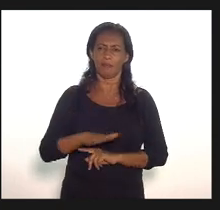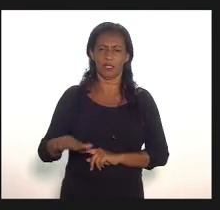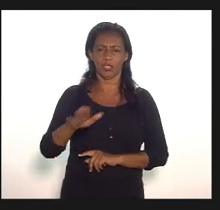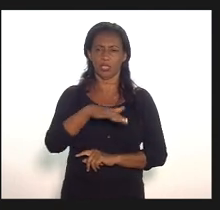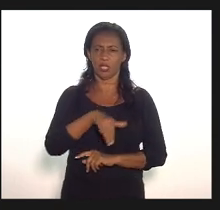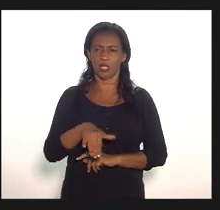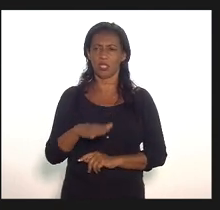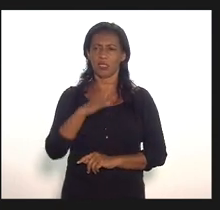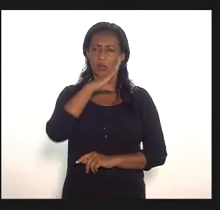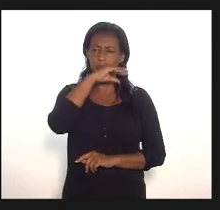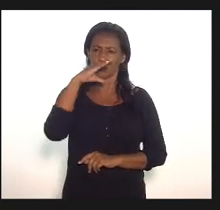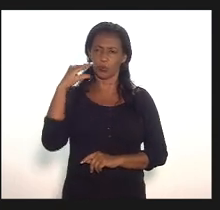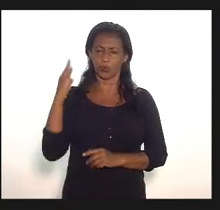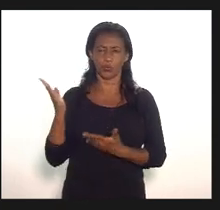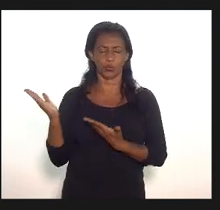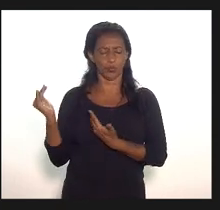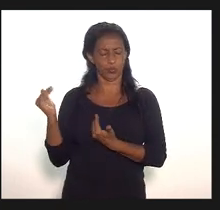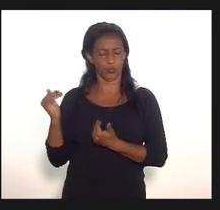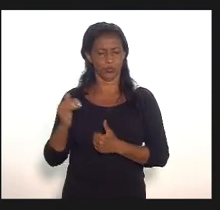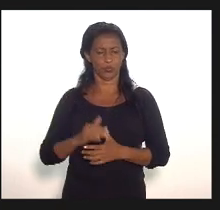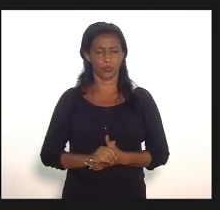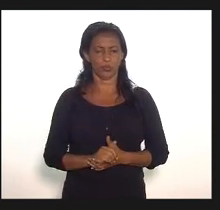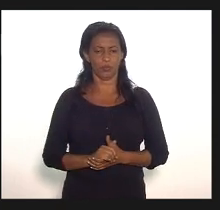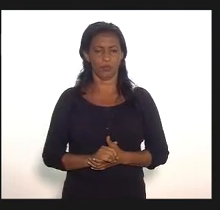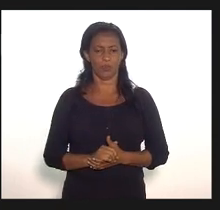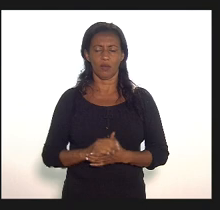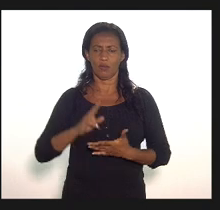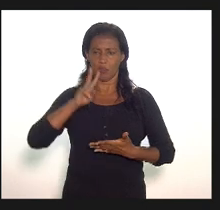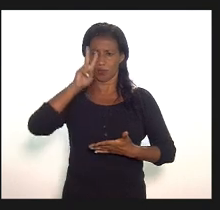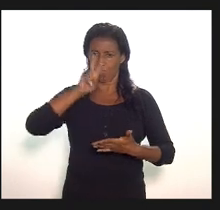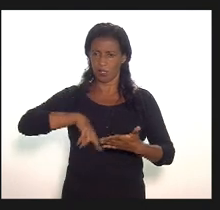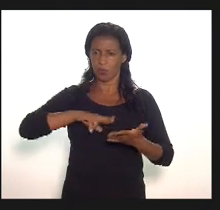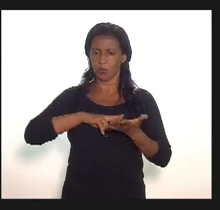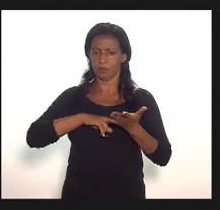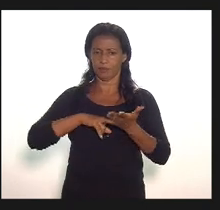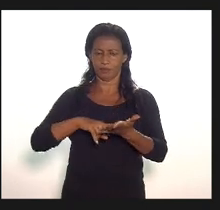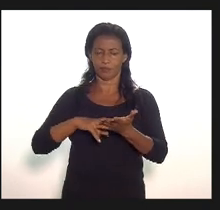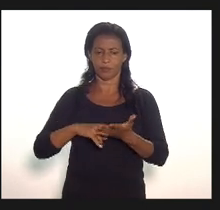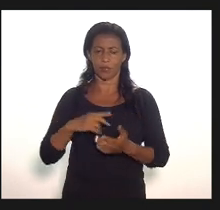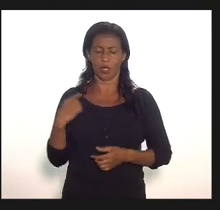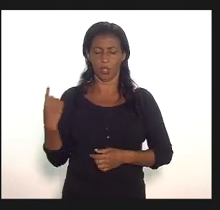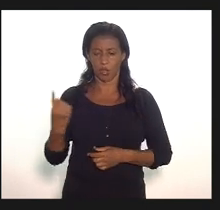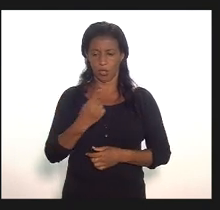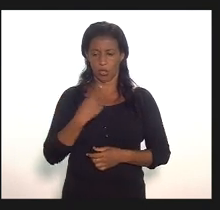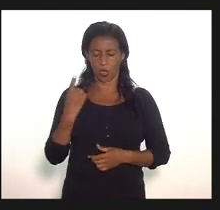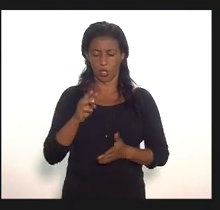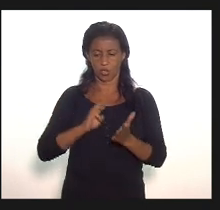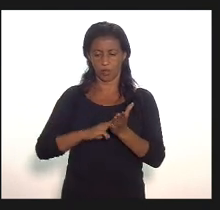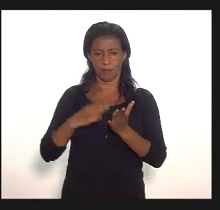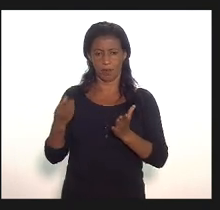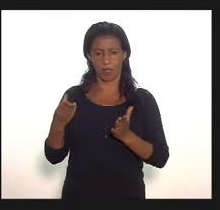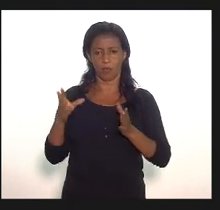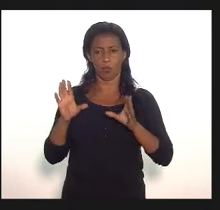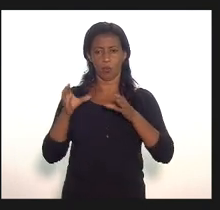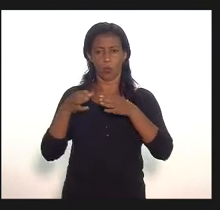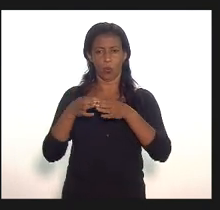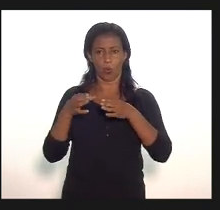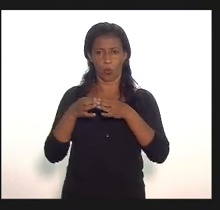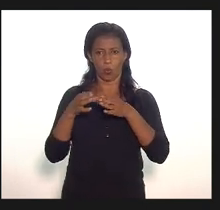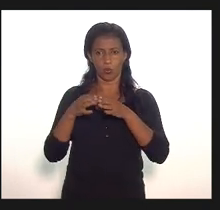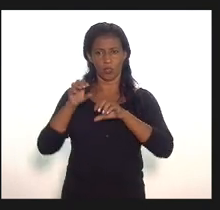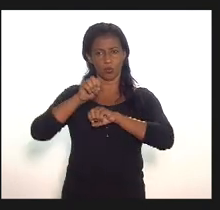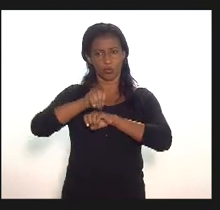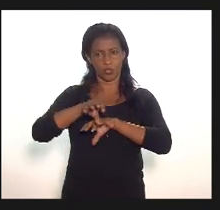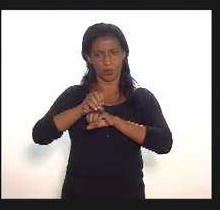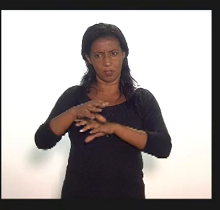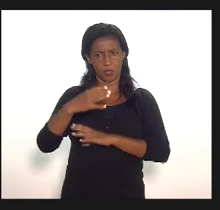os nossos adolescentes. Então, faço a leitura desta carta. Nós, membros do Conselho Municipal de Educação